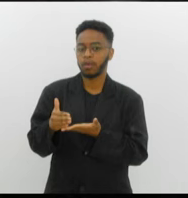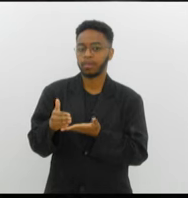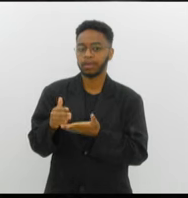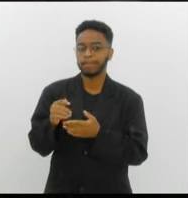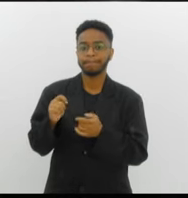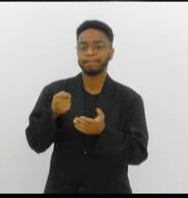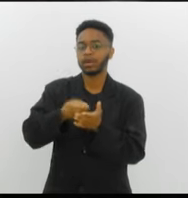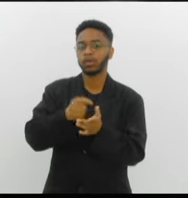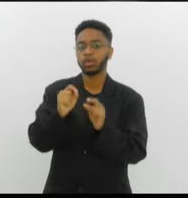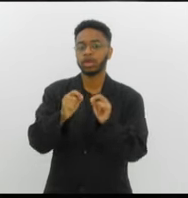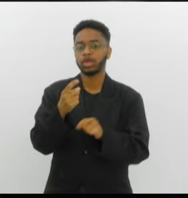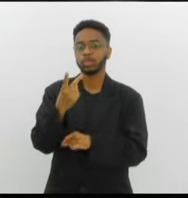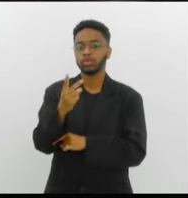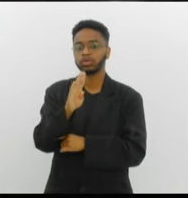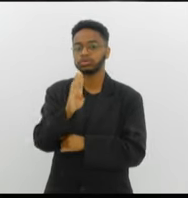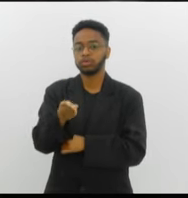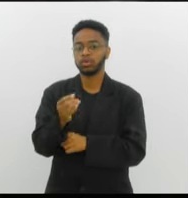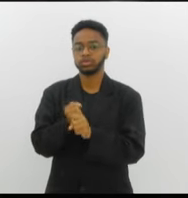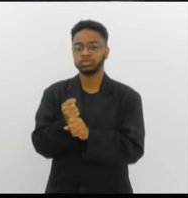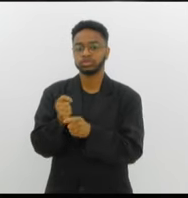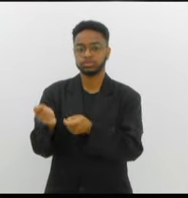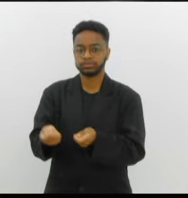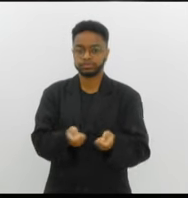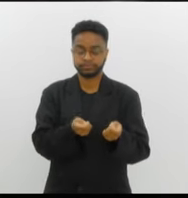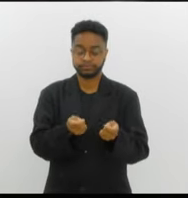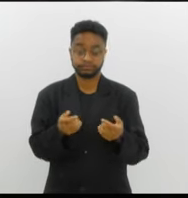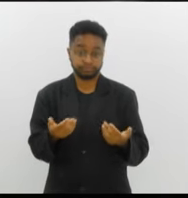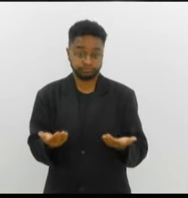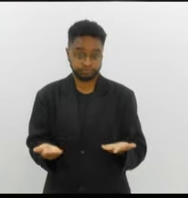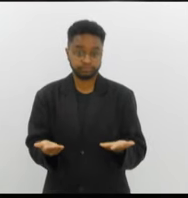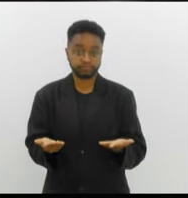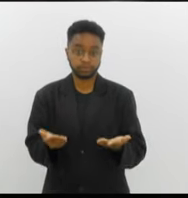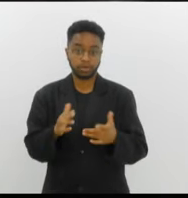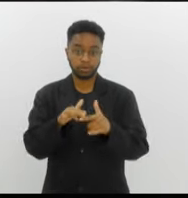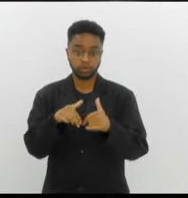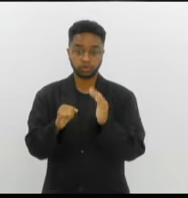2 bilhões de reais por ano. Então, com esses